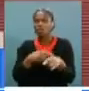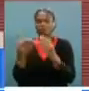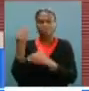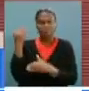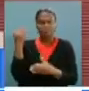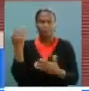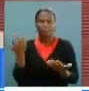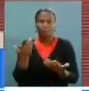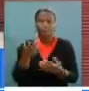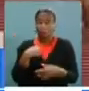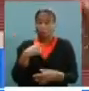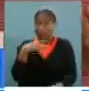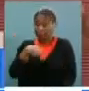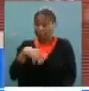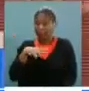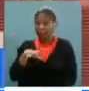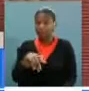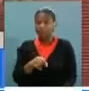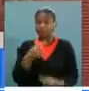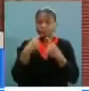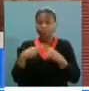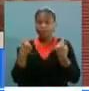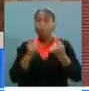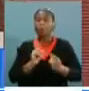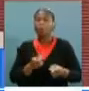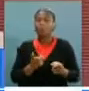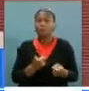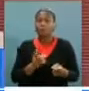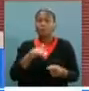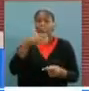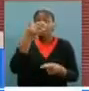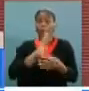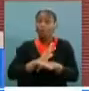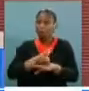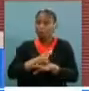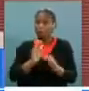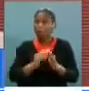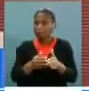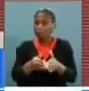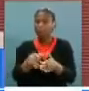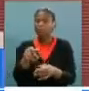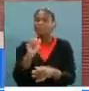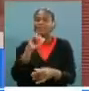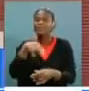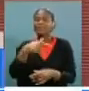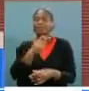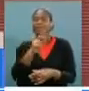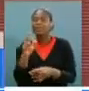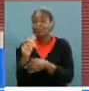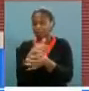tempo. Eu quero aqui anunciar que o primeiro barco da